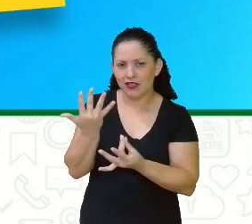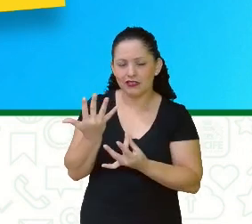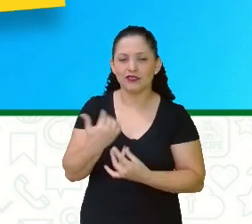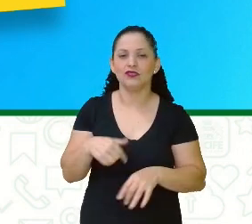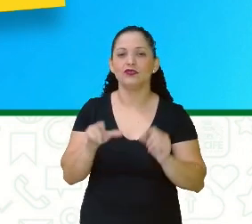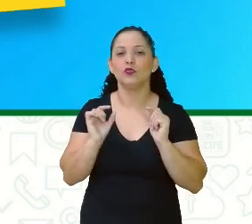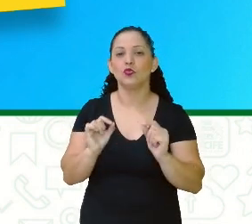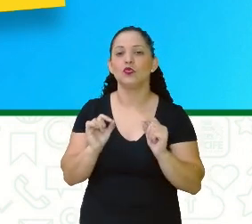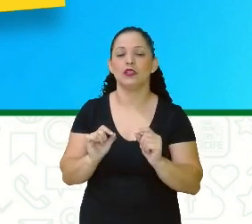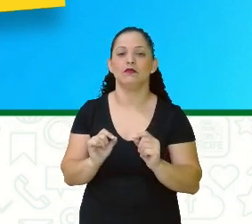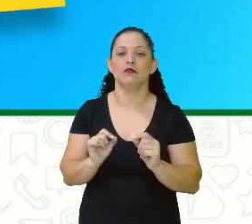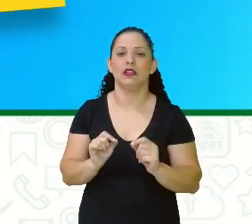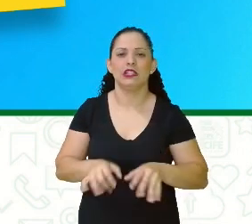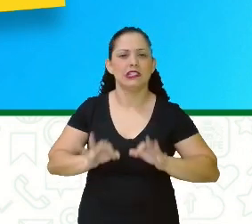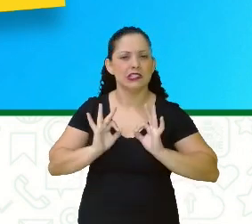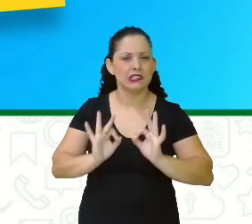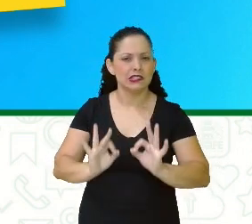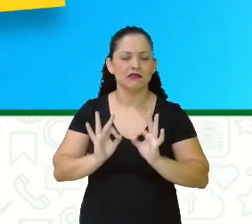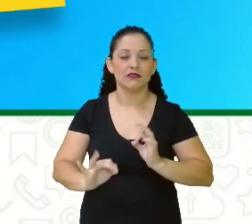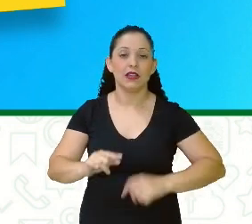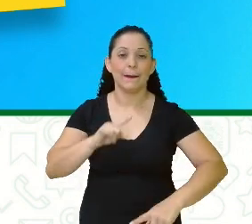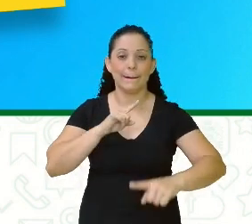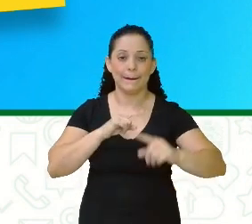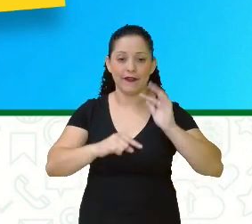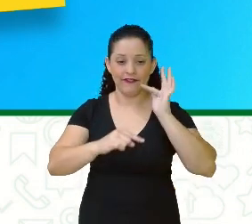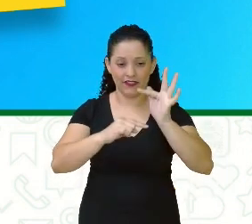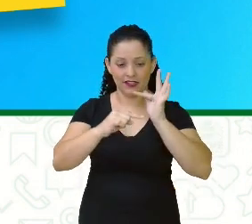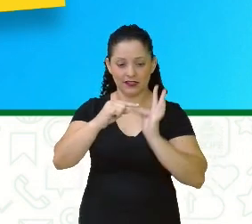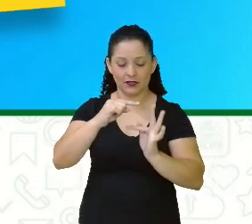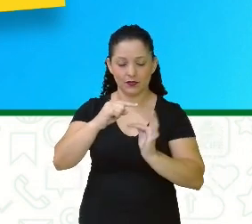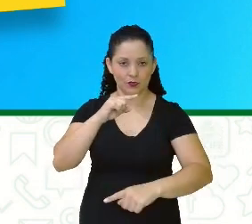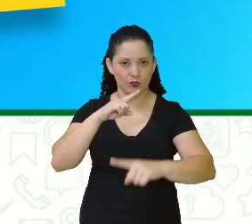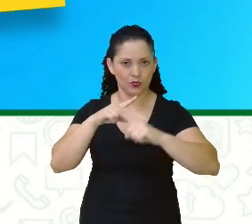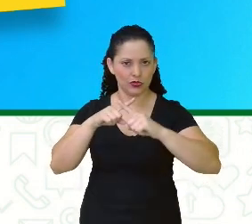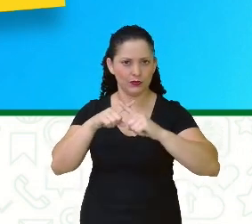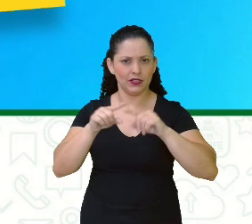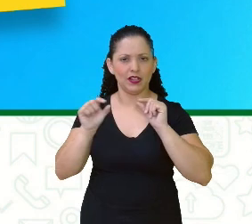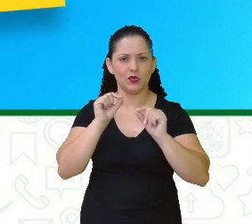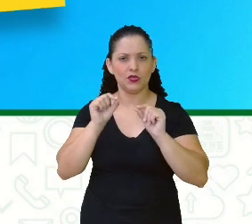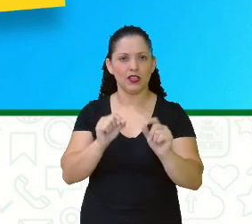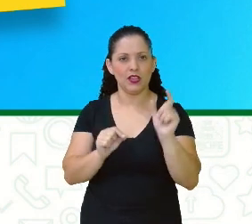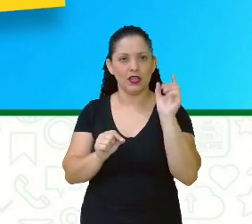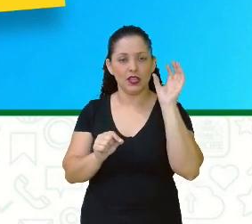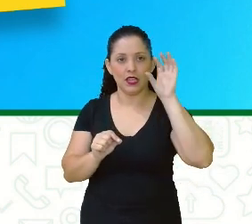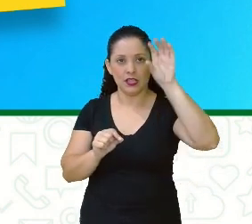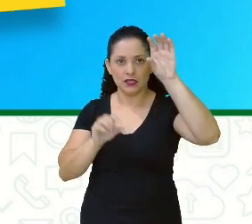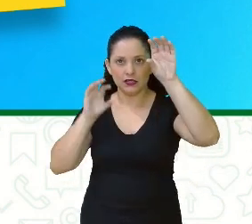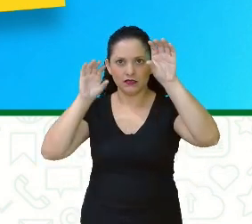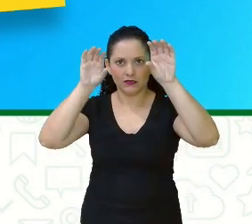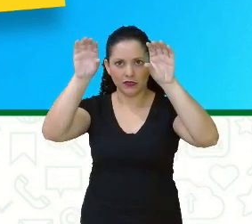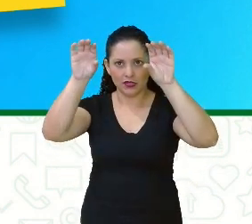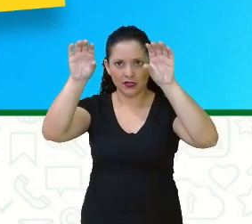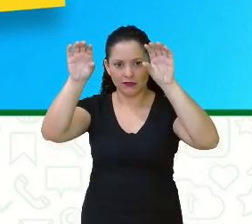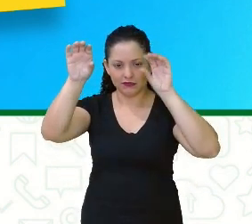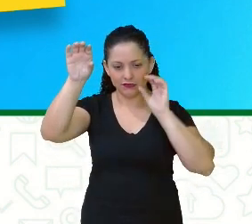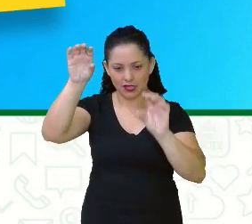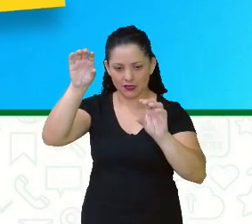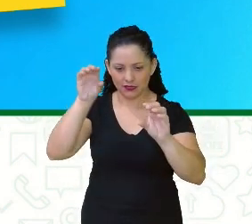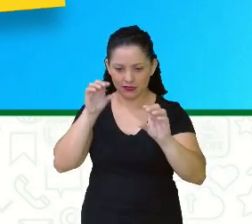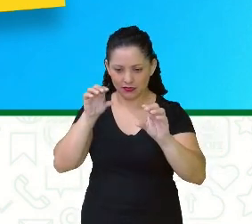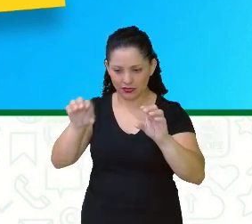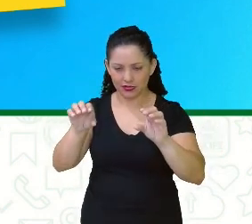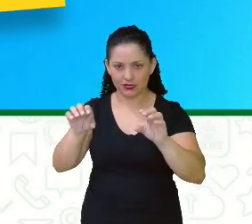que multiplicar fração é multiplicar numerador por numerador e denominador por denominador. Ou